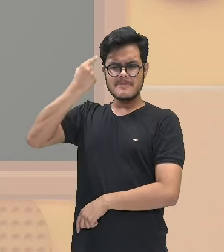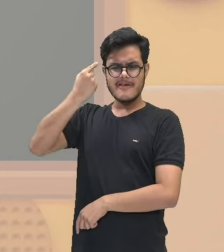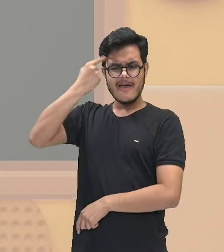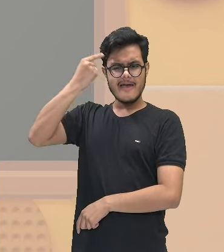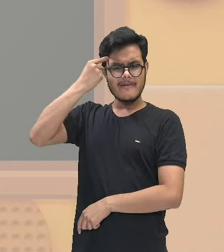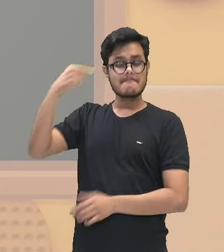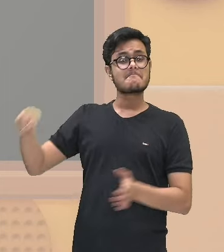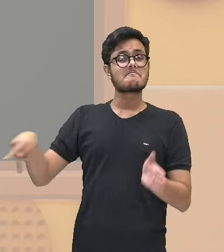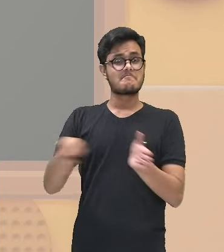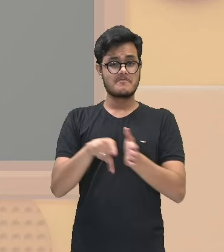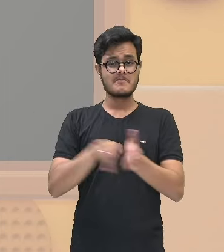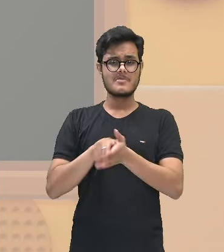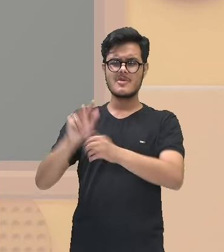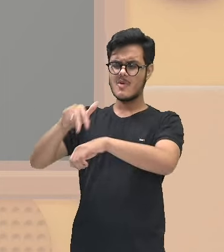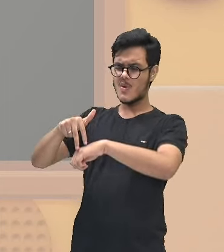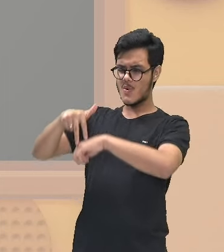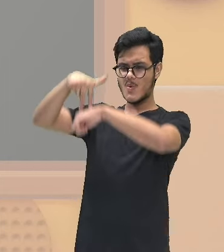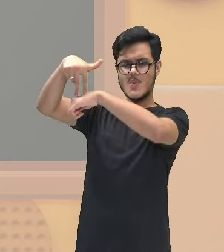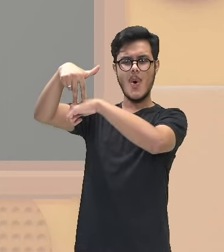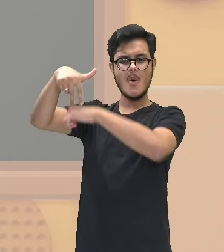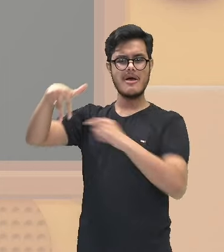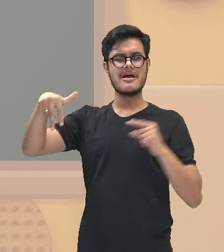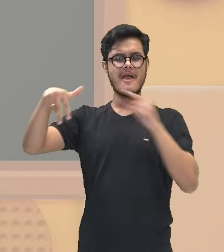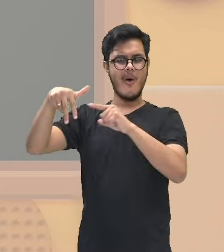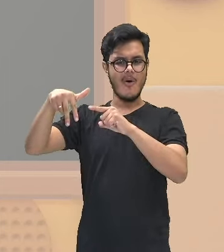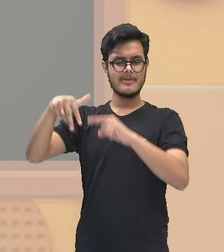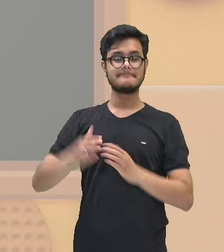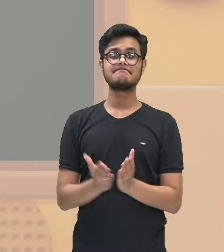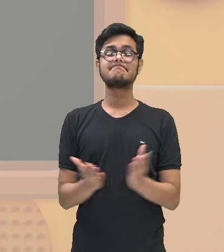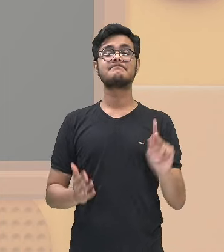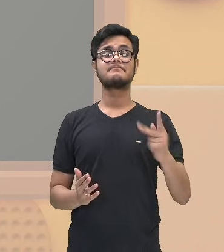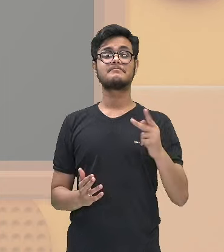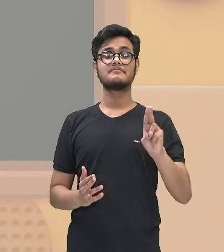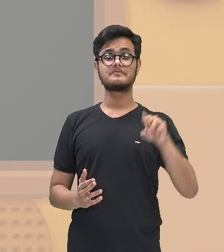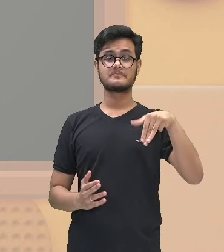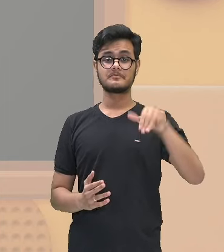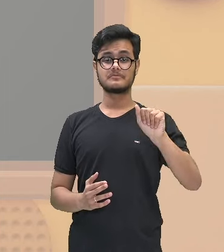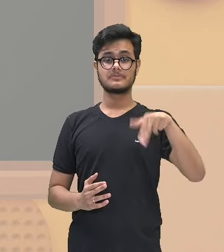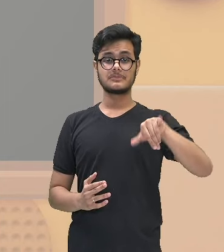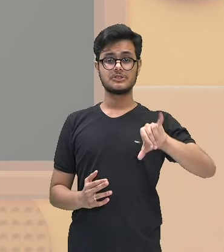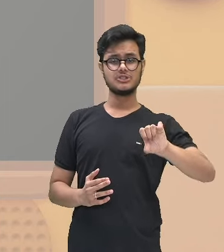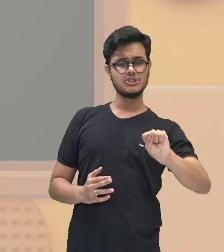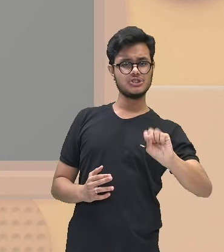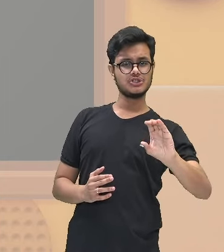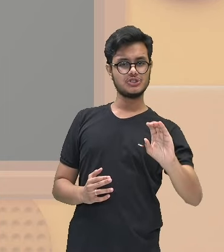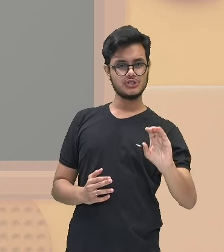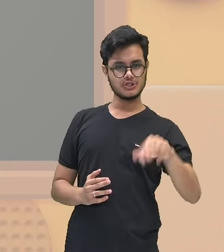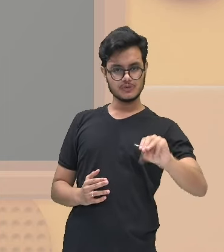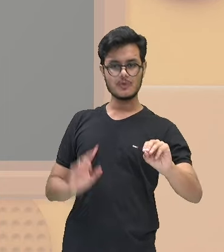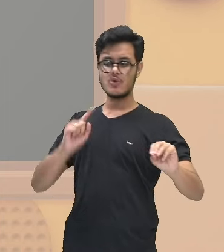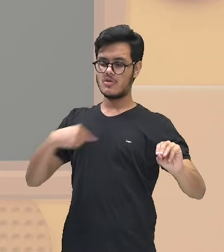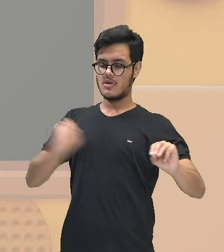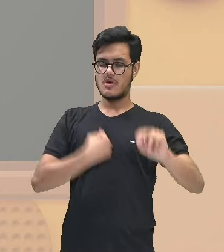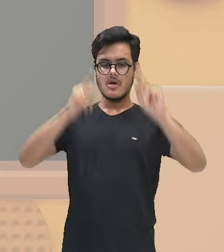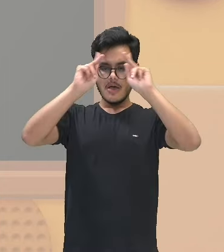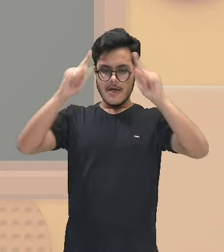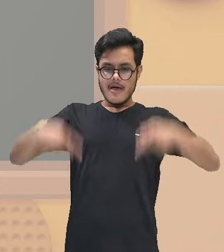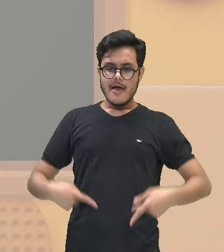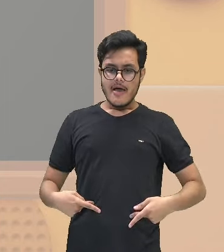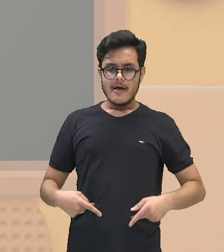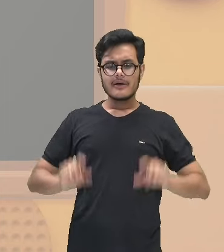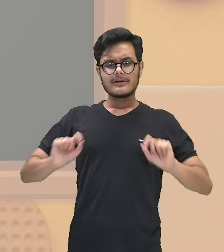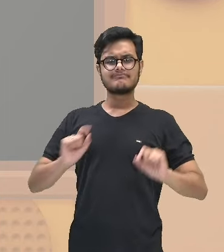e antropocentrismo. A palavra humanismo refere-se aí ao ser humano. E antropocentrismo quer dizer